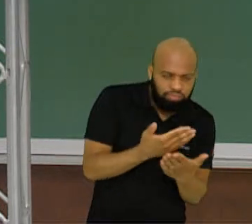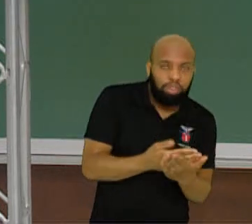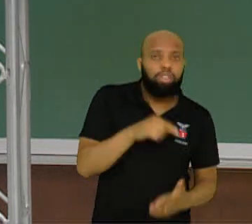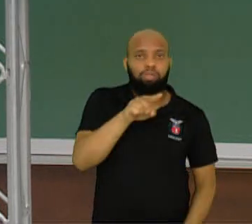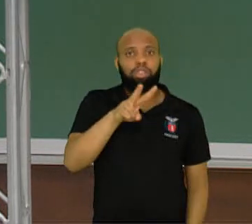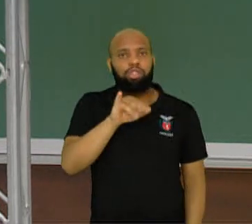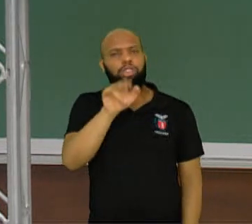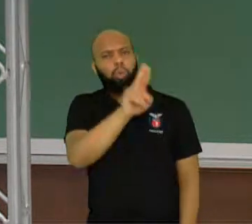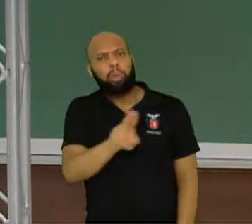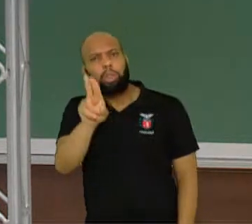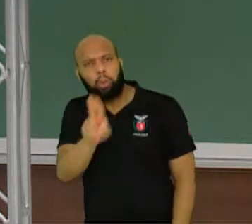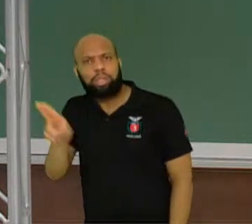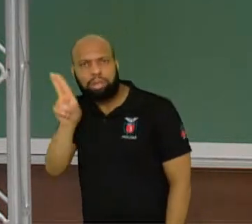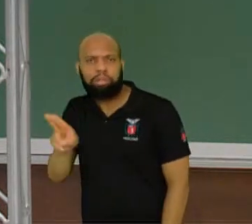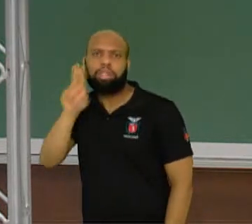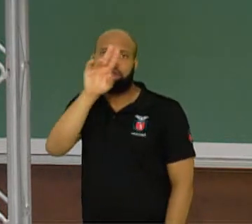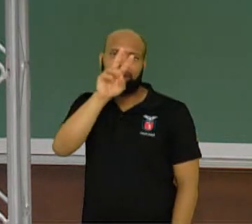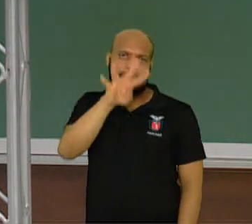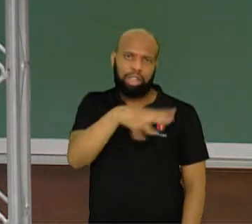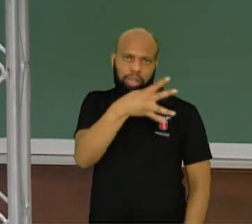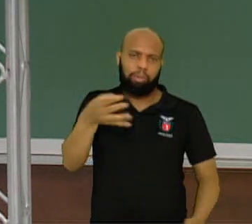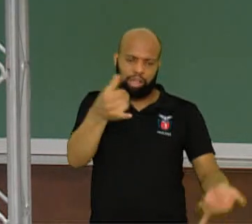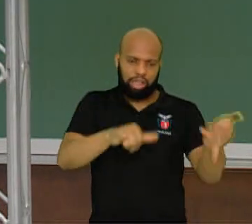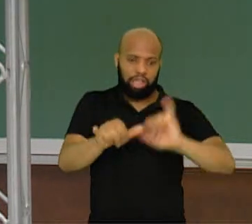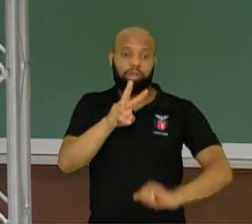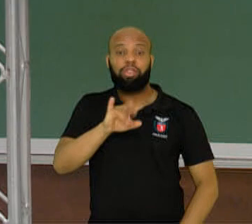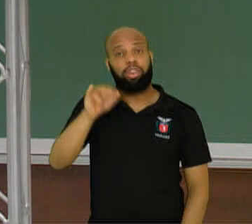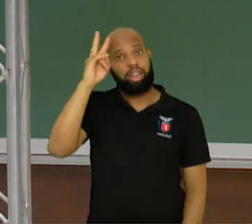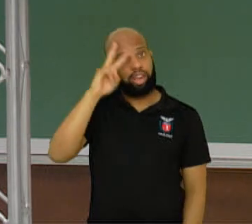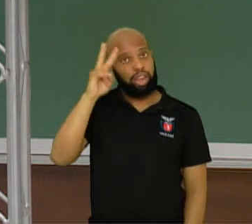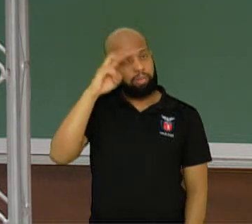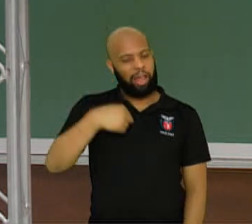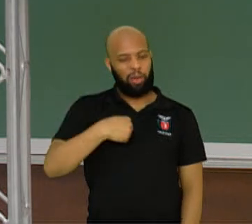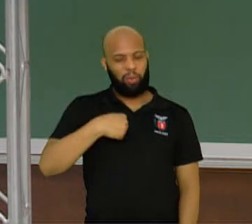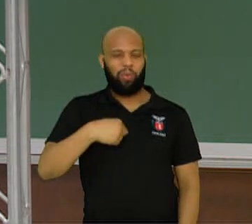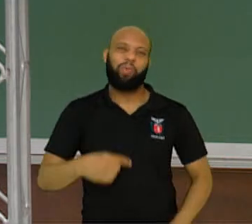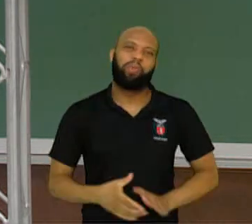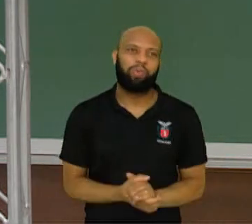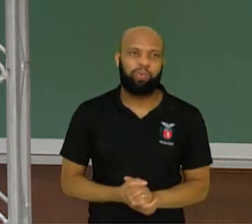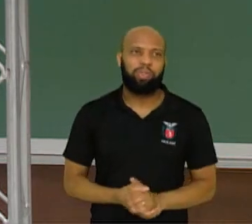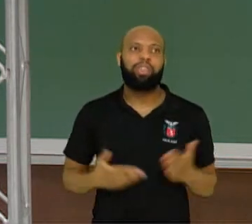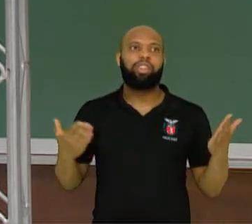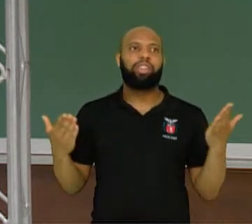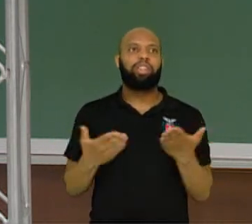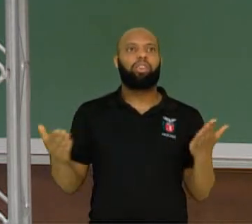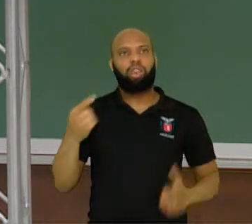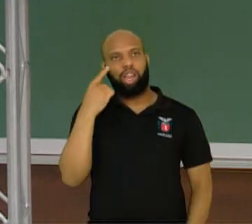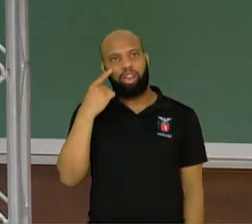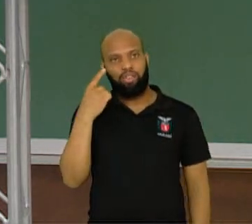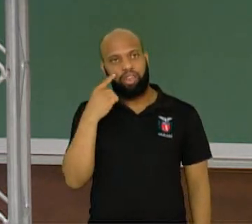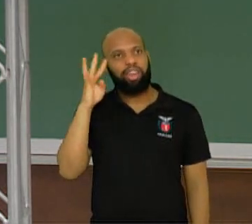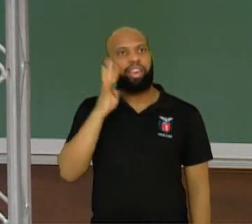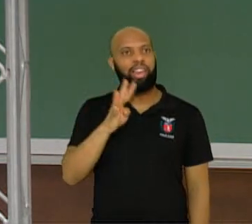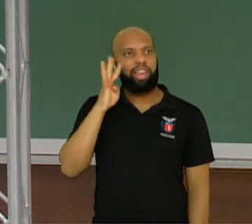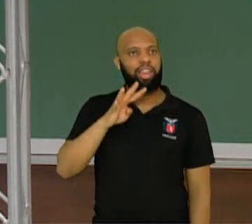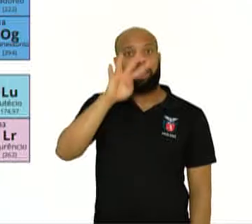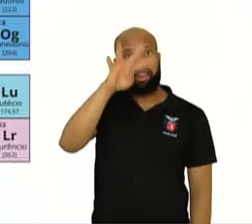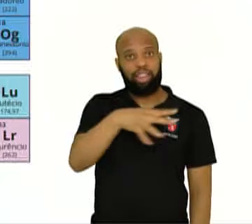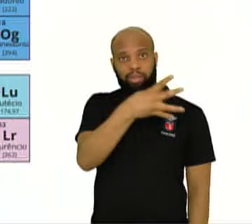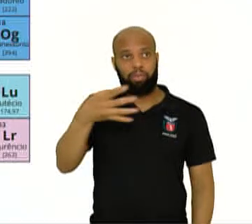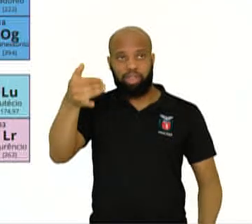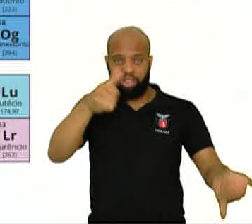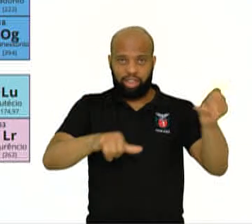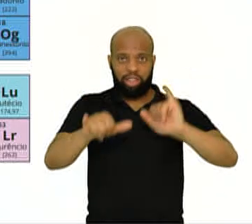vai usar muito a tabela periódica e você vai se lembrar do professor Fabiano. Então vamos adiante? Olha que legal essa tabela